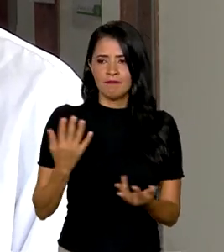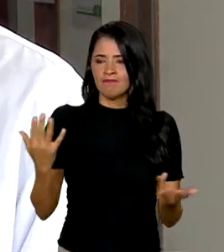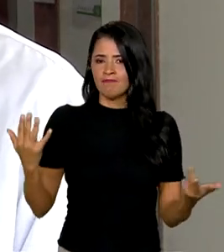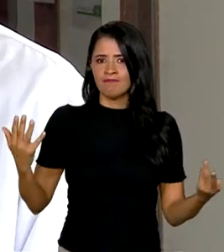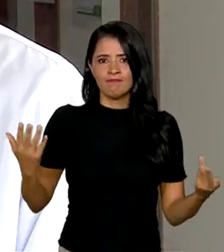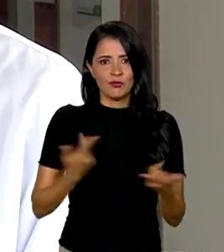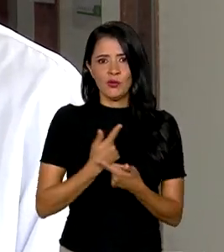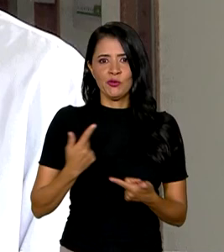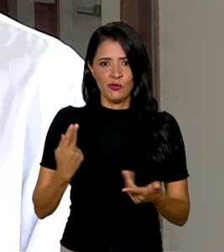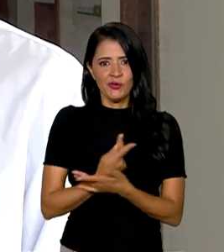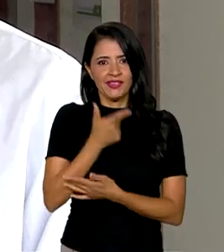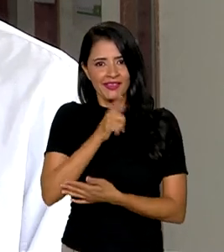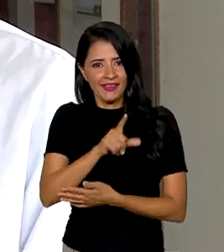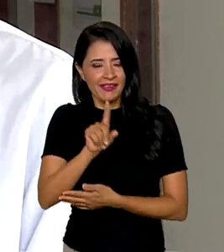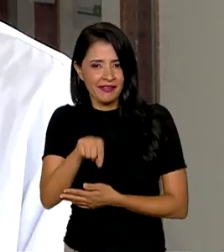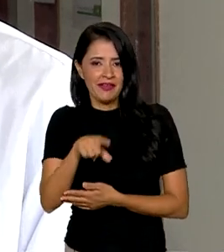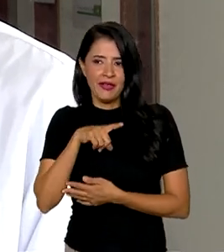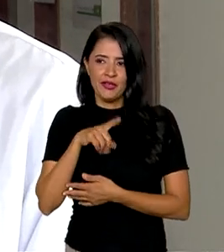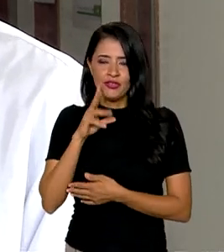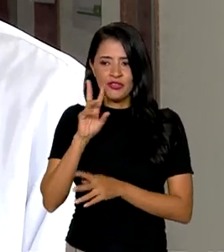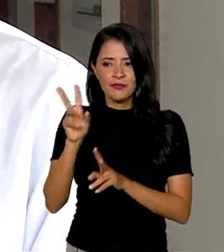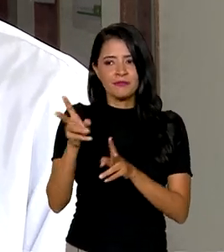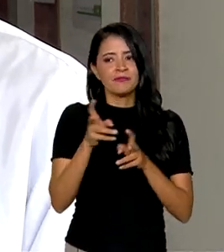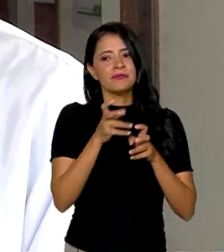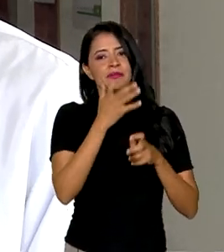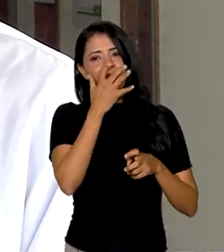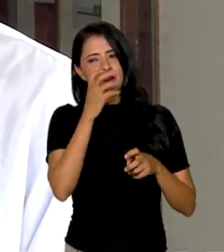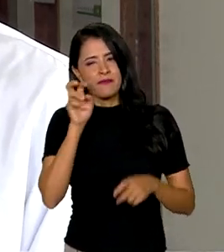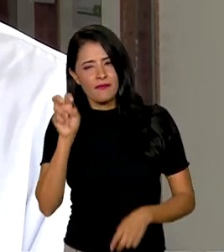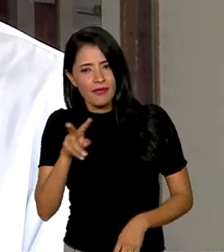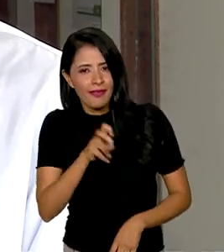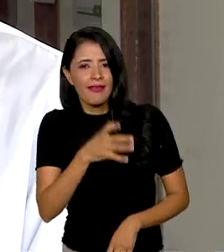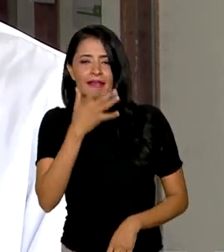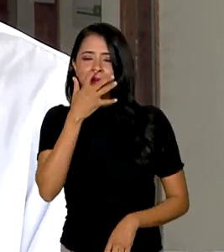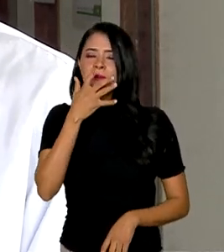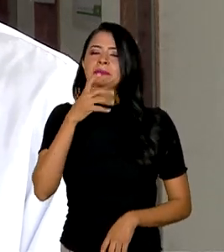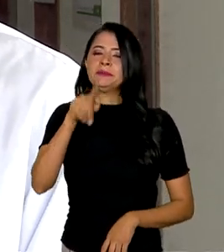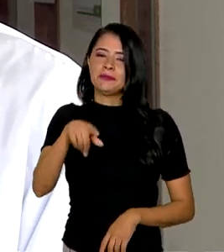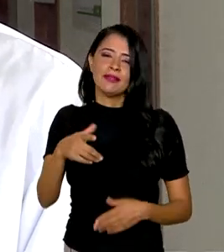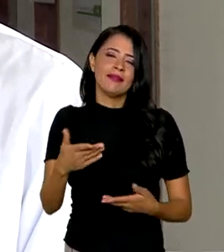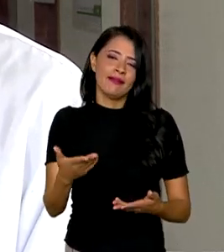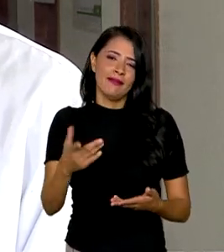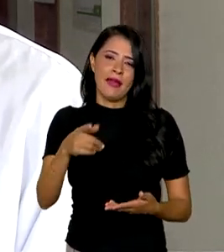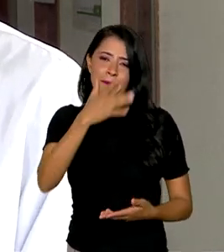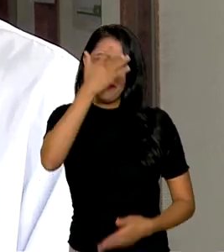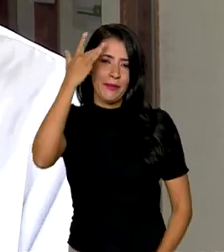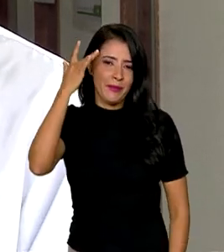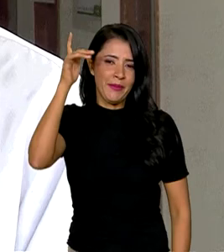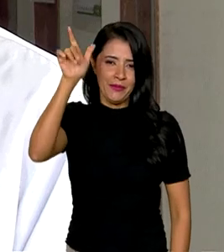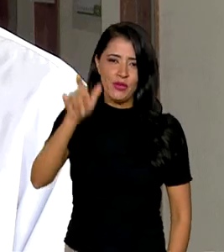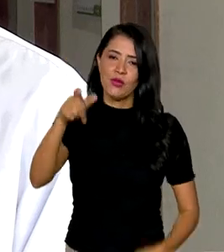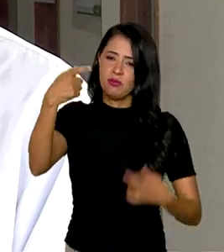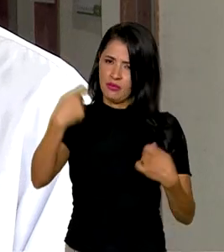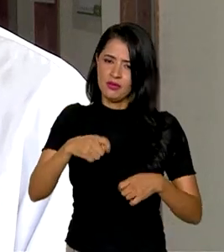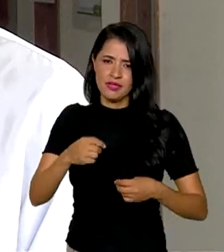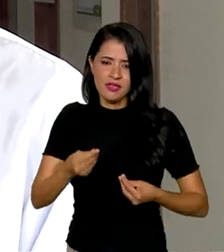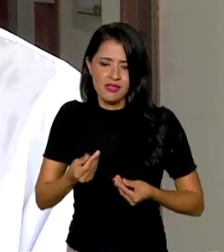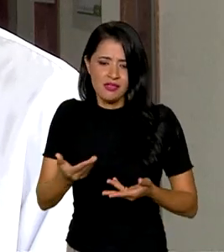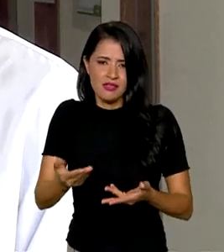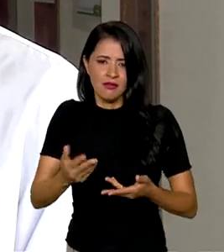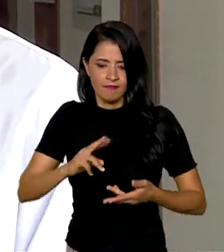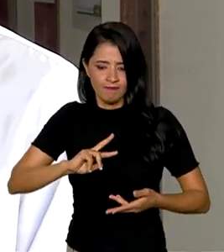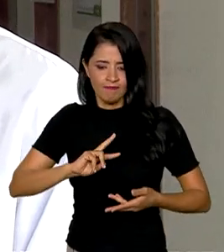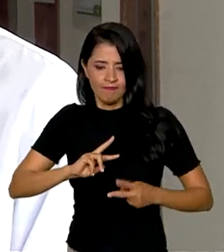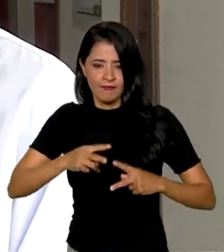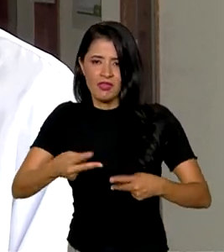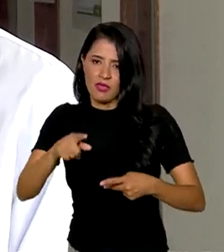quando acontece a gente consegue observar esse testemunha Então as pessoas devem doar porque isso realmente